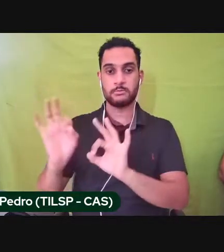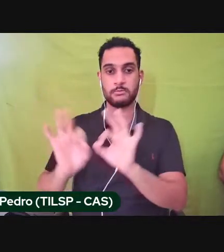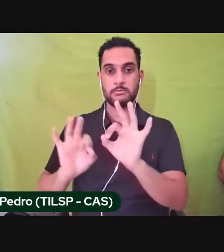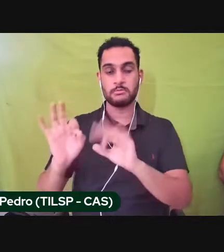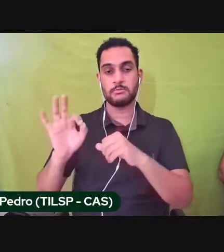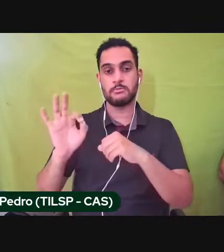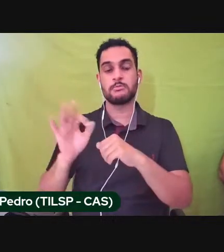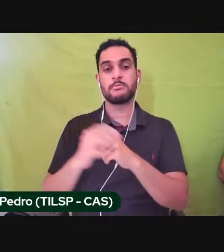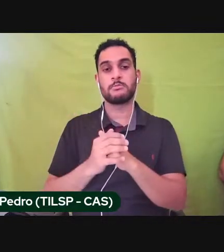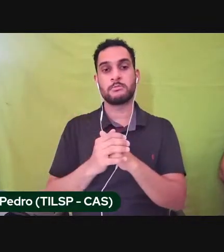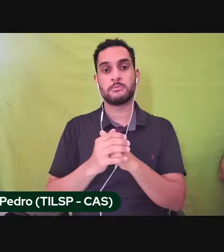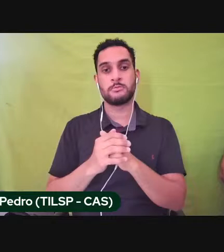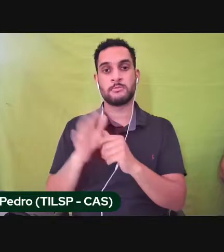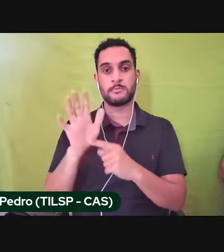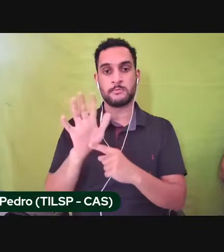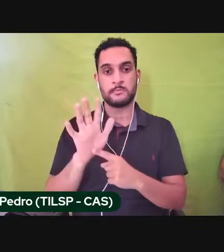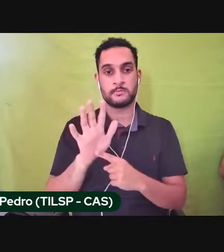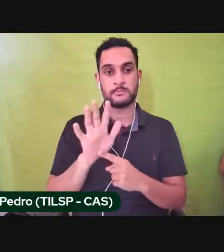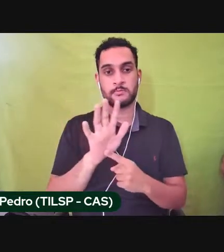carinhosamente para poder